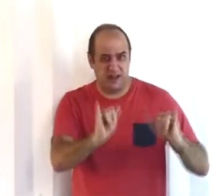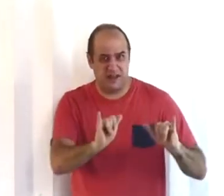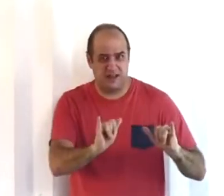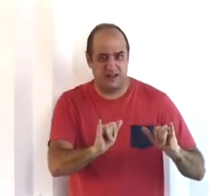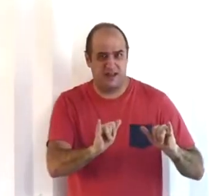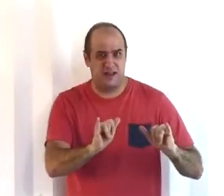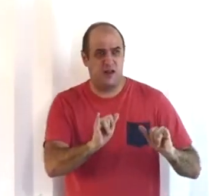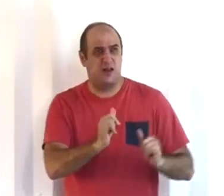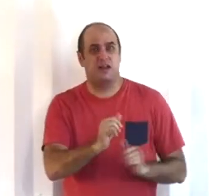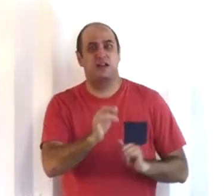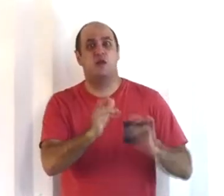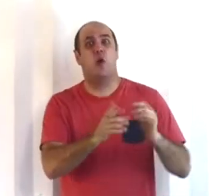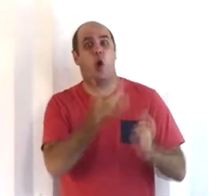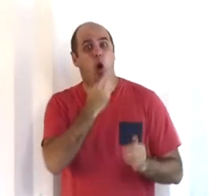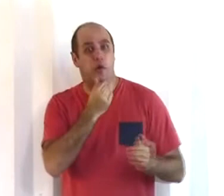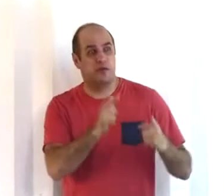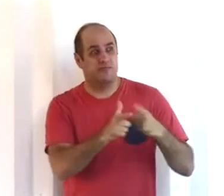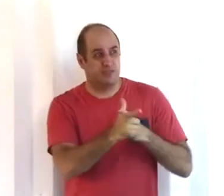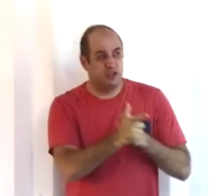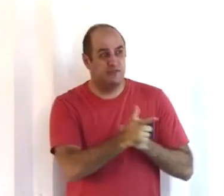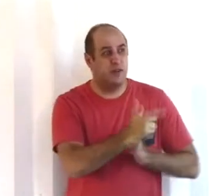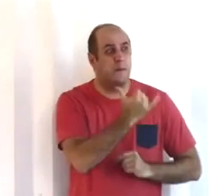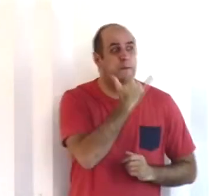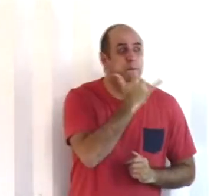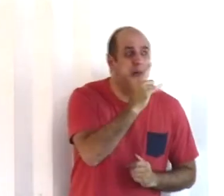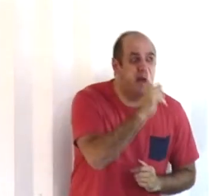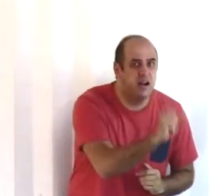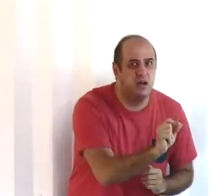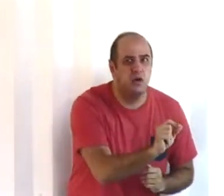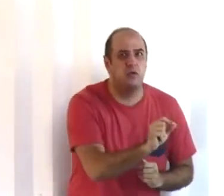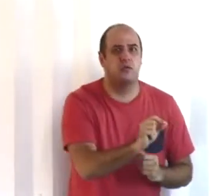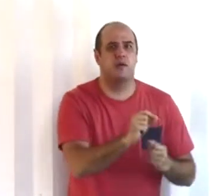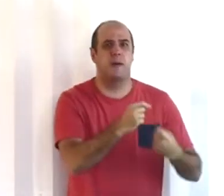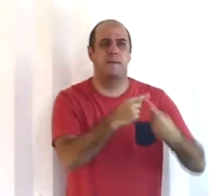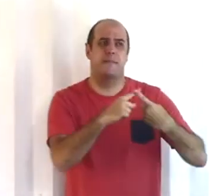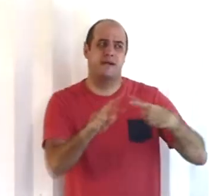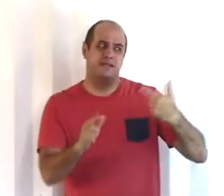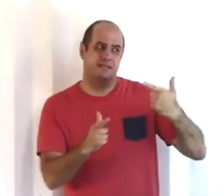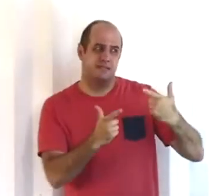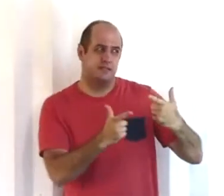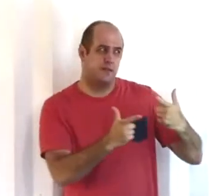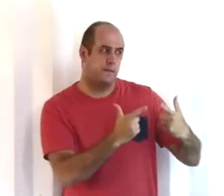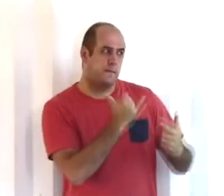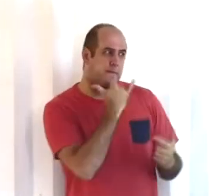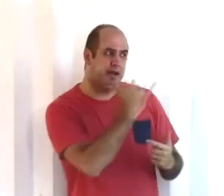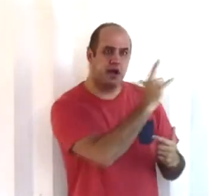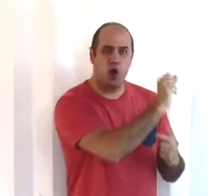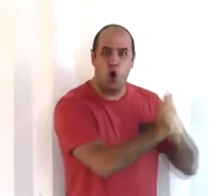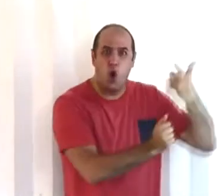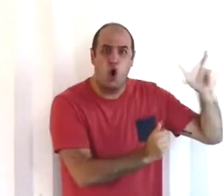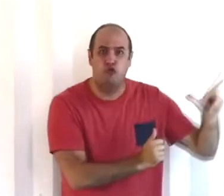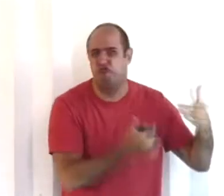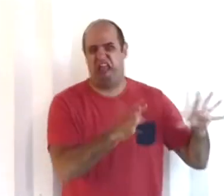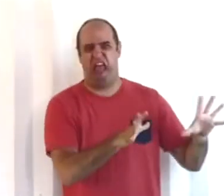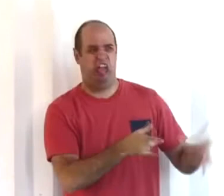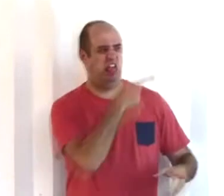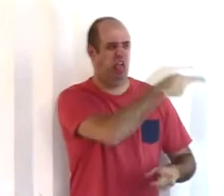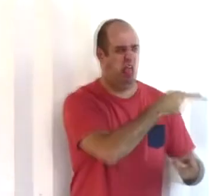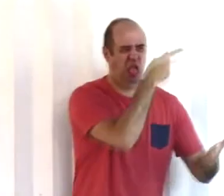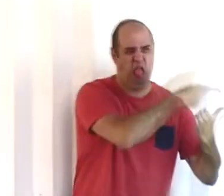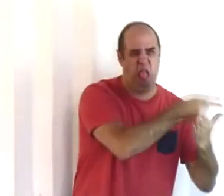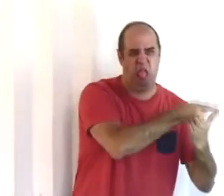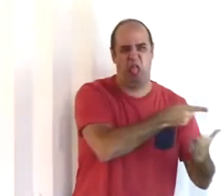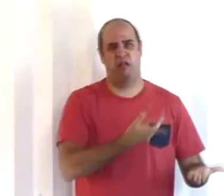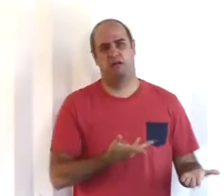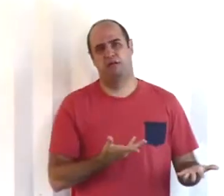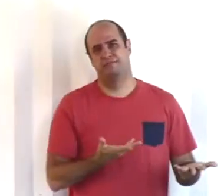retido, mudado. Muitas pessoas são perdoadas por Deus, mas não perdoam as outras pessoas, e acham que estão bem com Deus por causa disso.